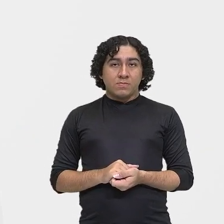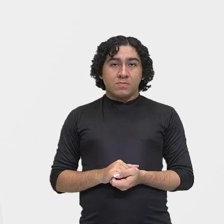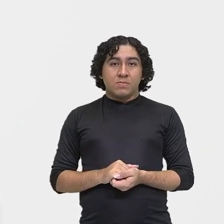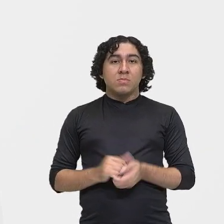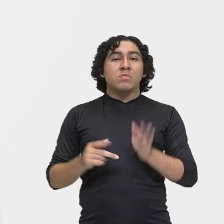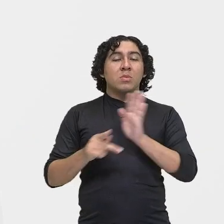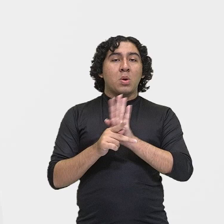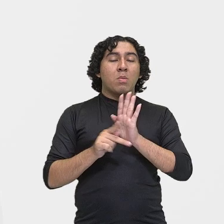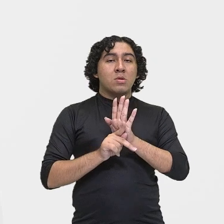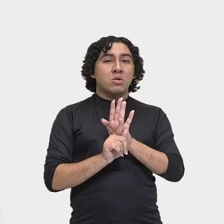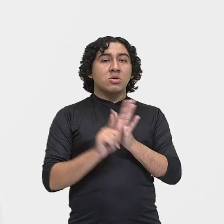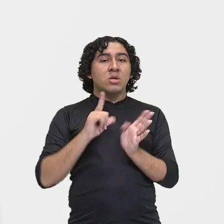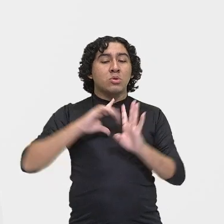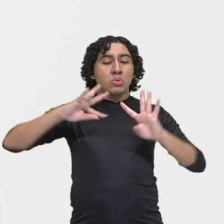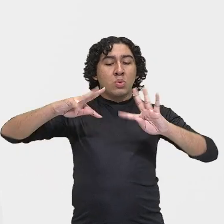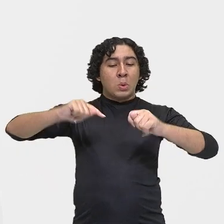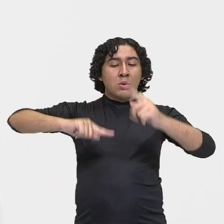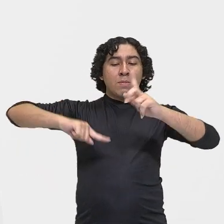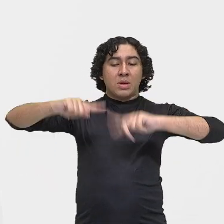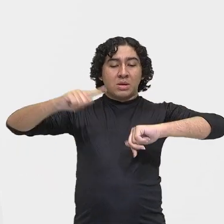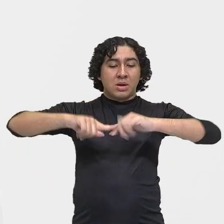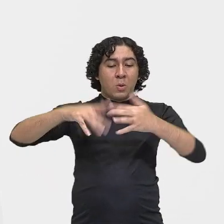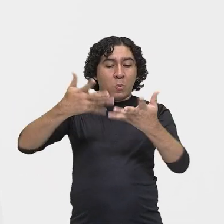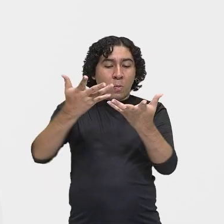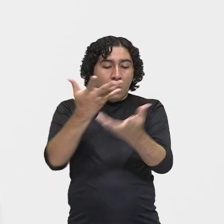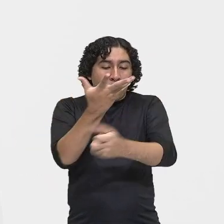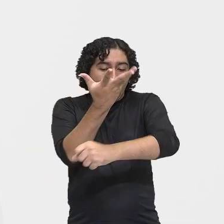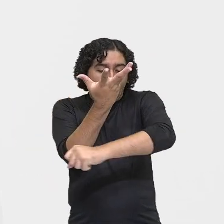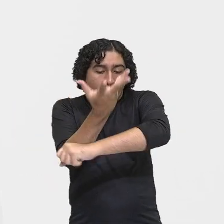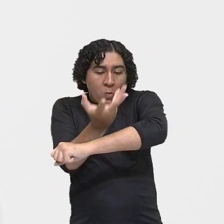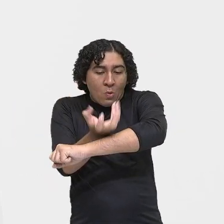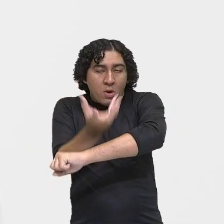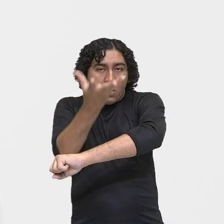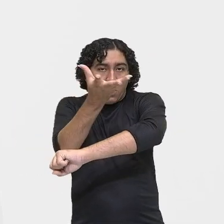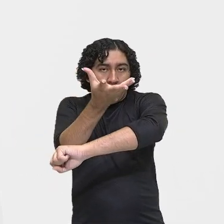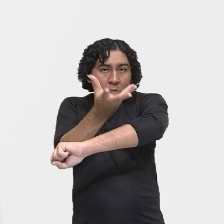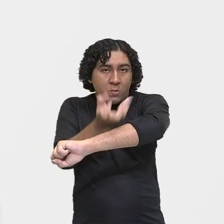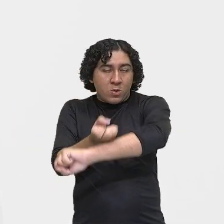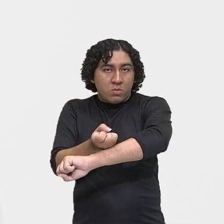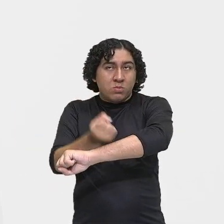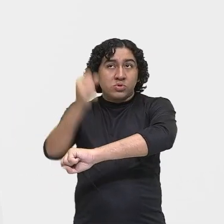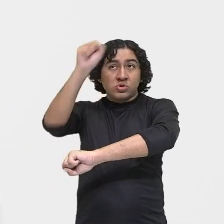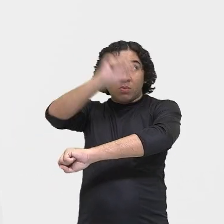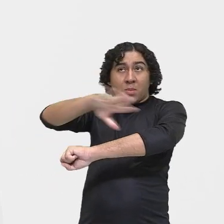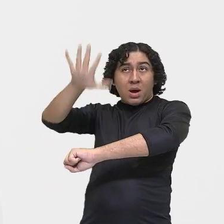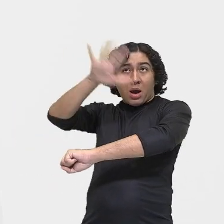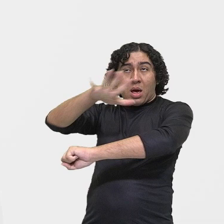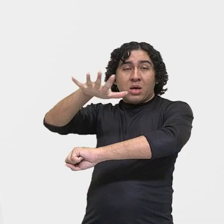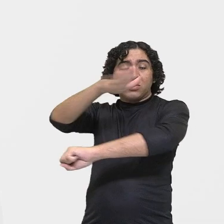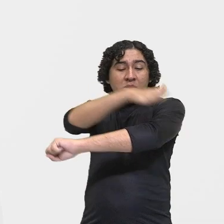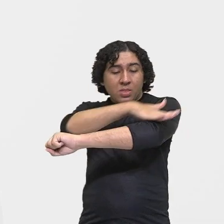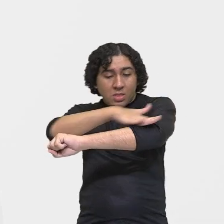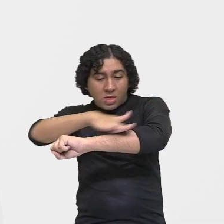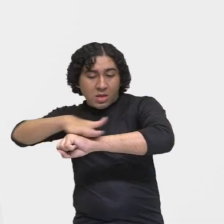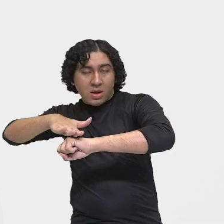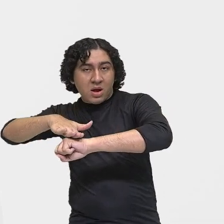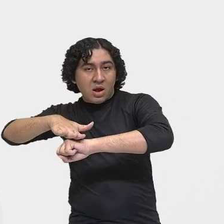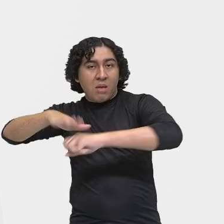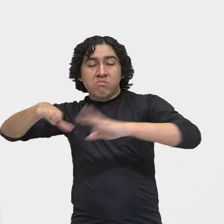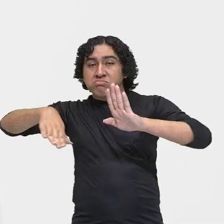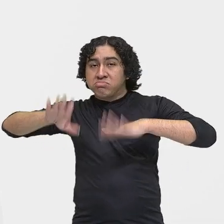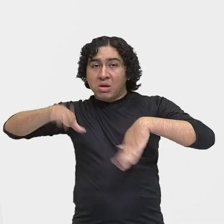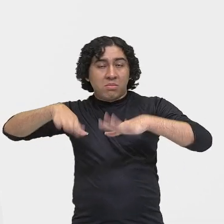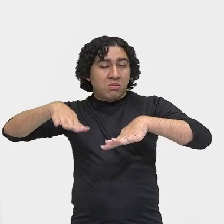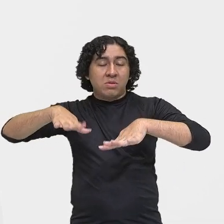todos os corpos, estejam eles no espaço ou na Terra, como você observa aí